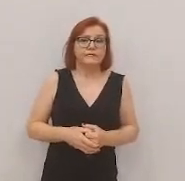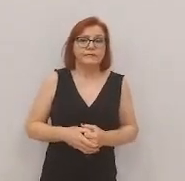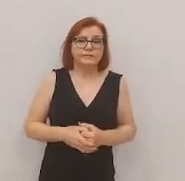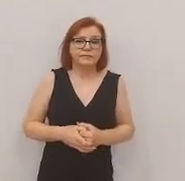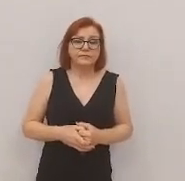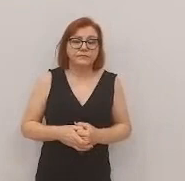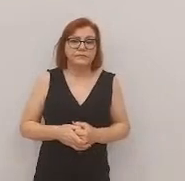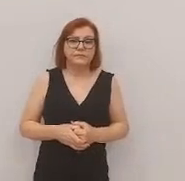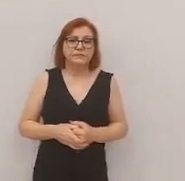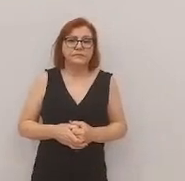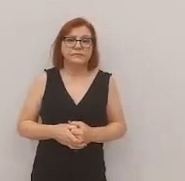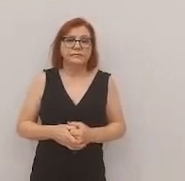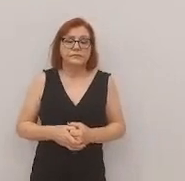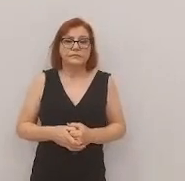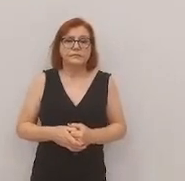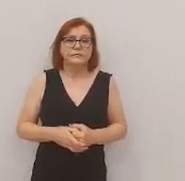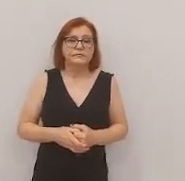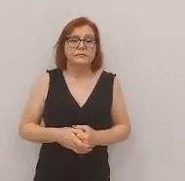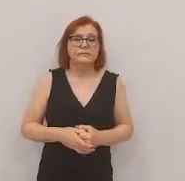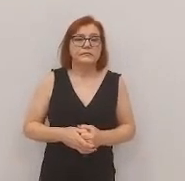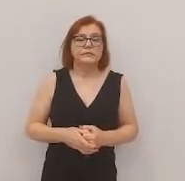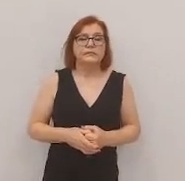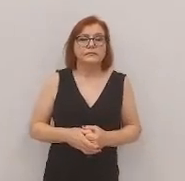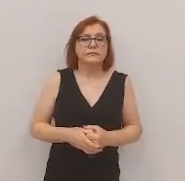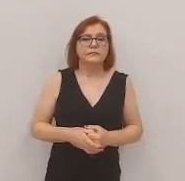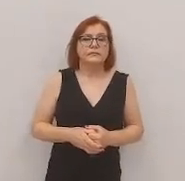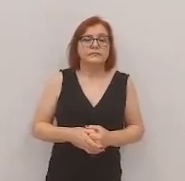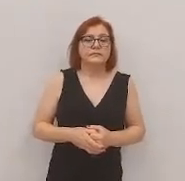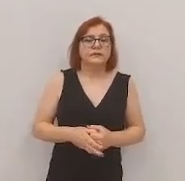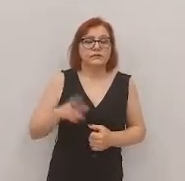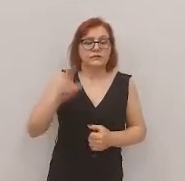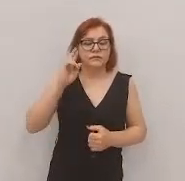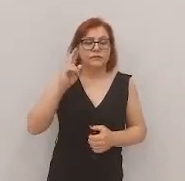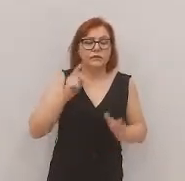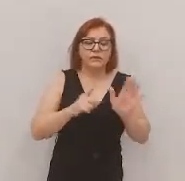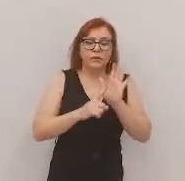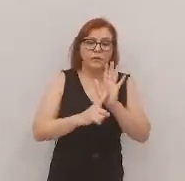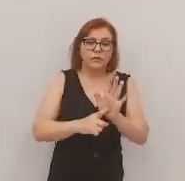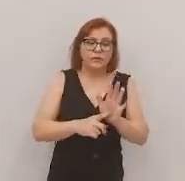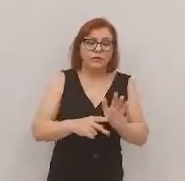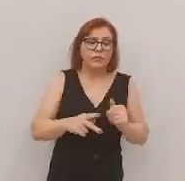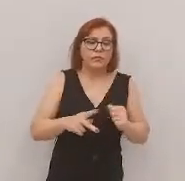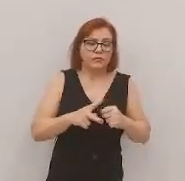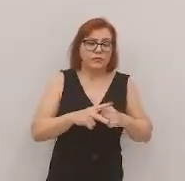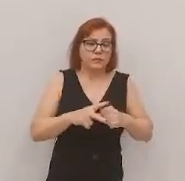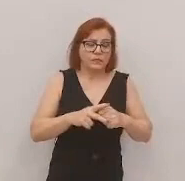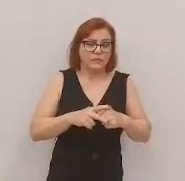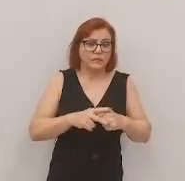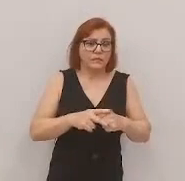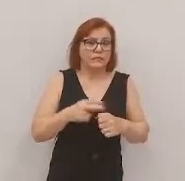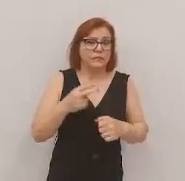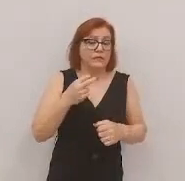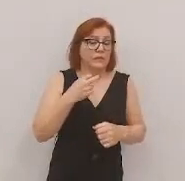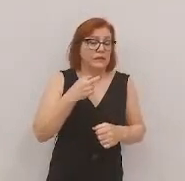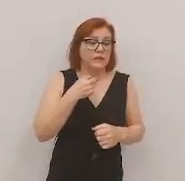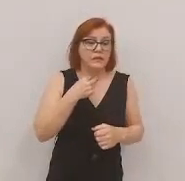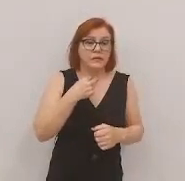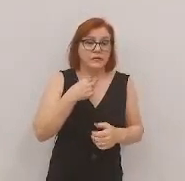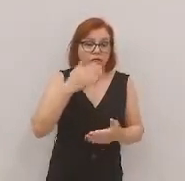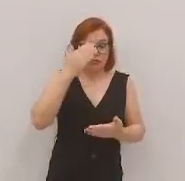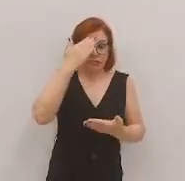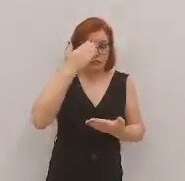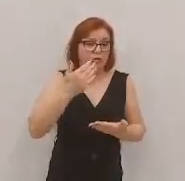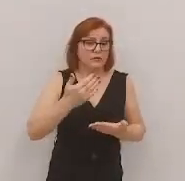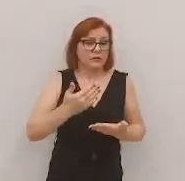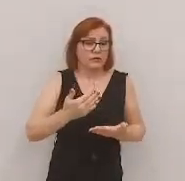carne, né? E fortalece os irmãos. Senhor Jesus. Aqui nós vemos todas